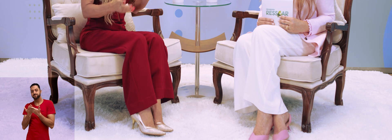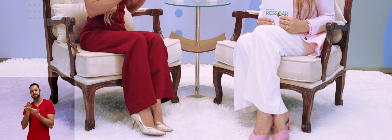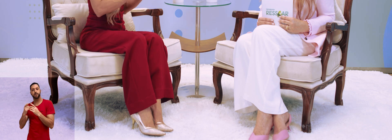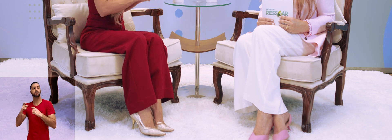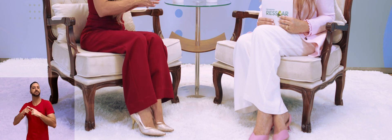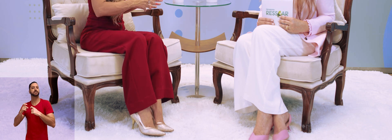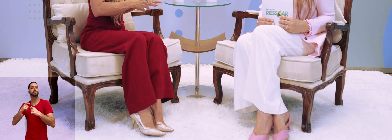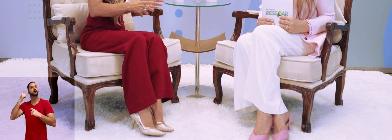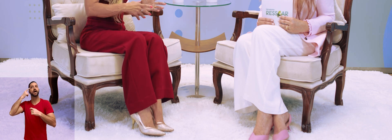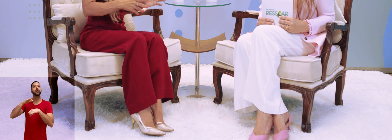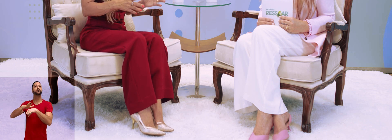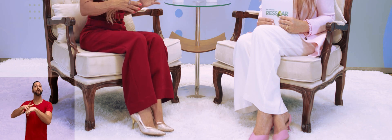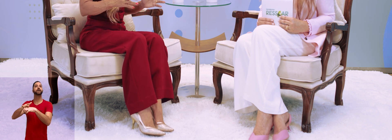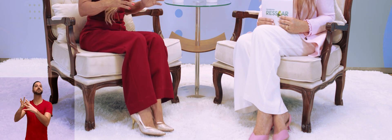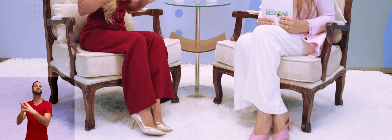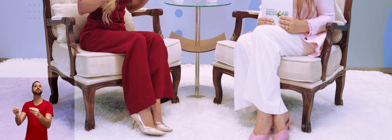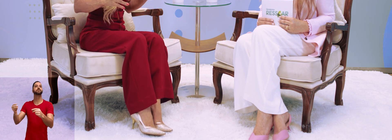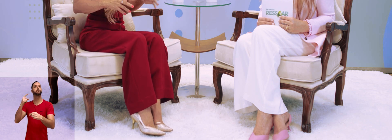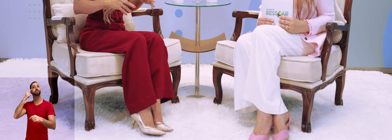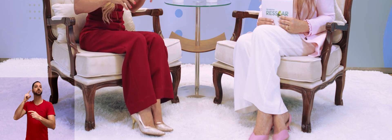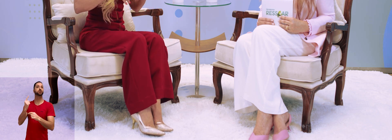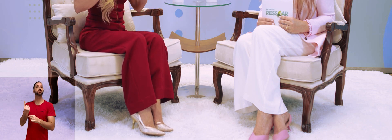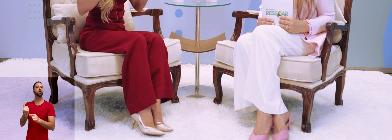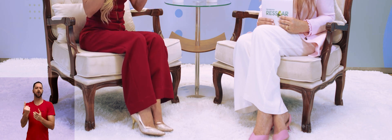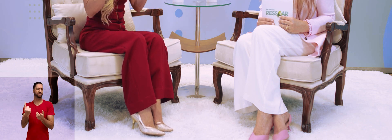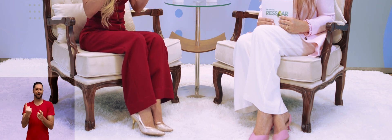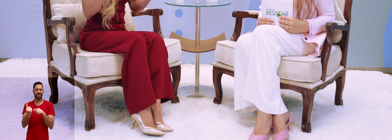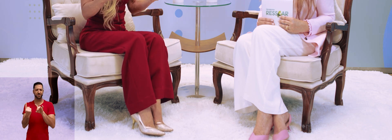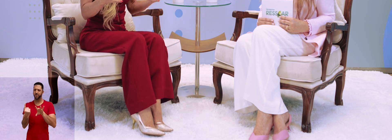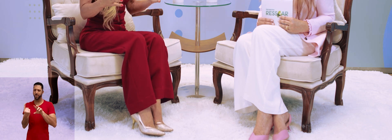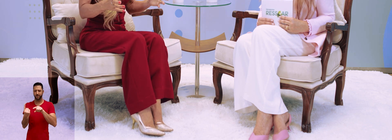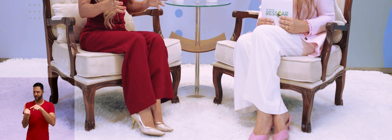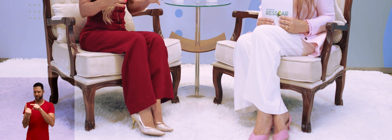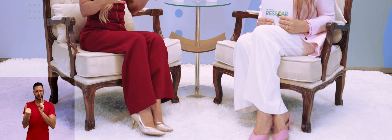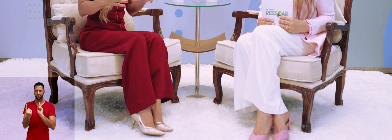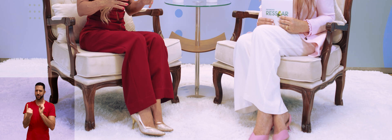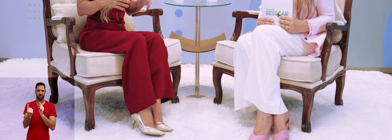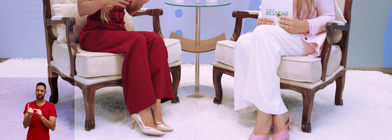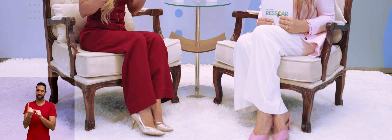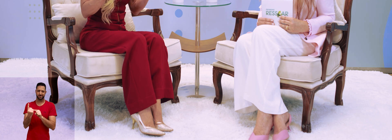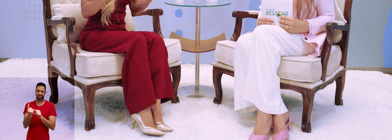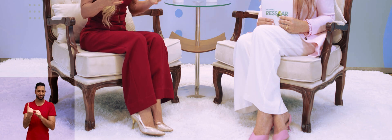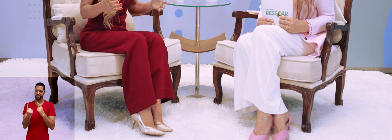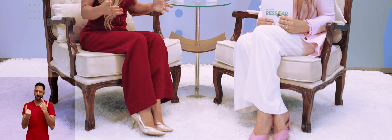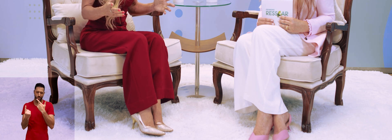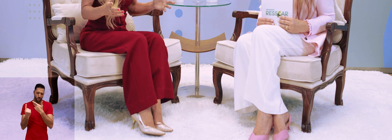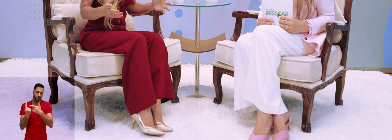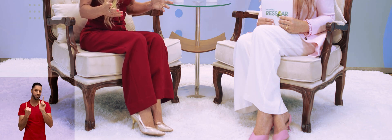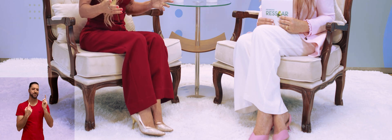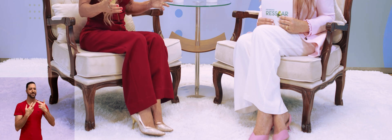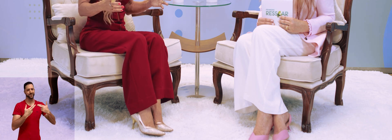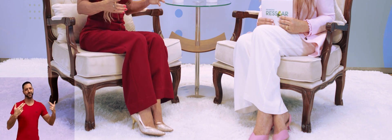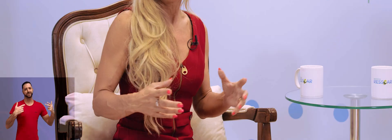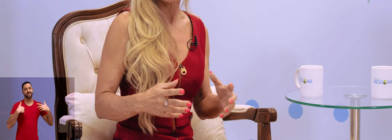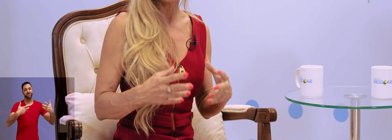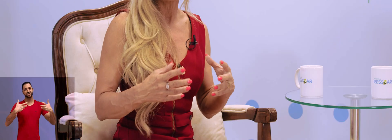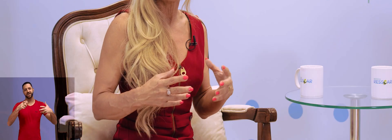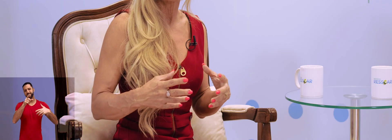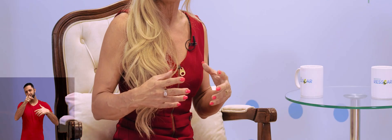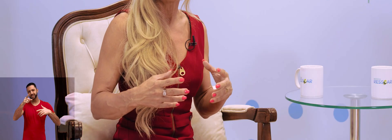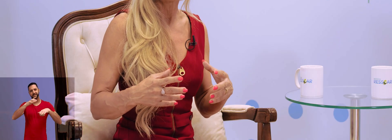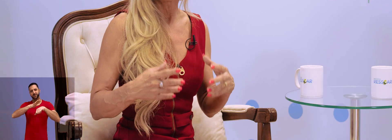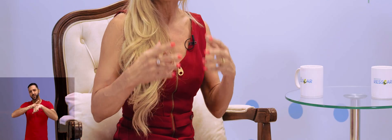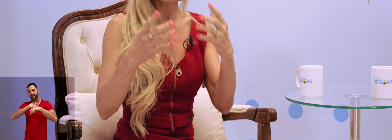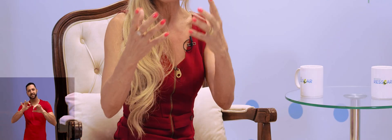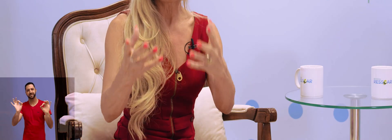nós pensamos em fazer medicina, nós pensamos assim, eu vou curar doenças, mas depois nós descobrimos que é muito mais do que curar doenças. Nós queremos